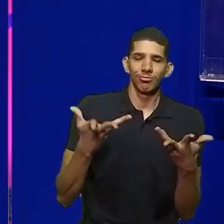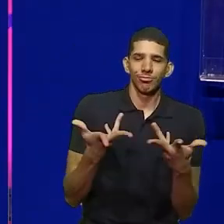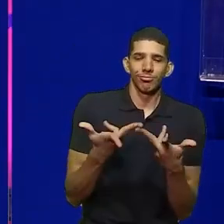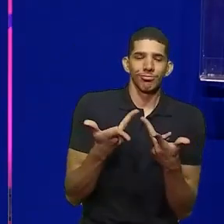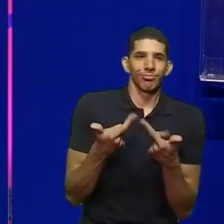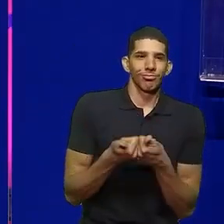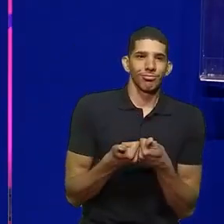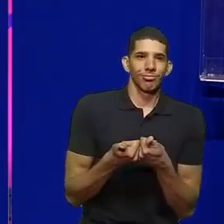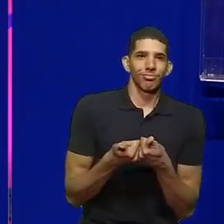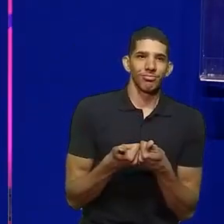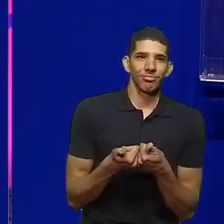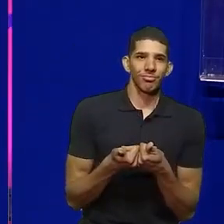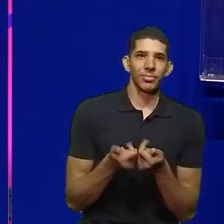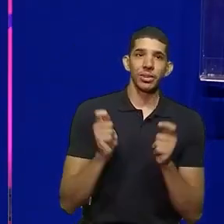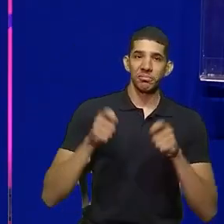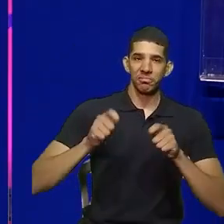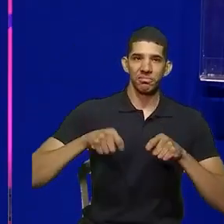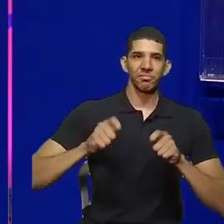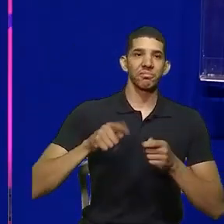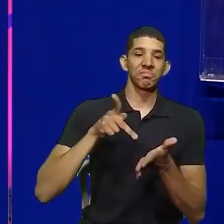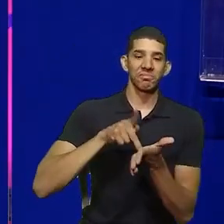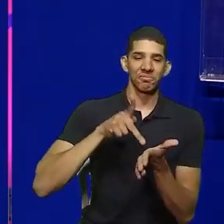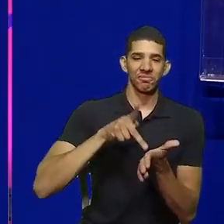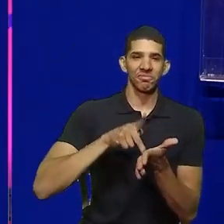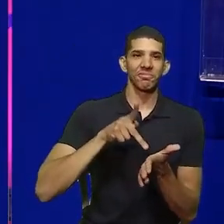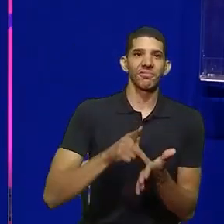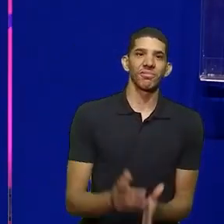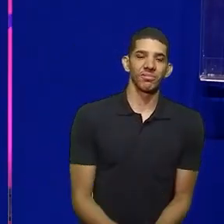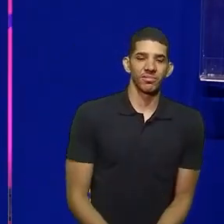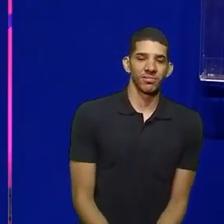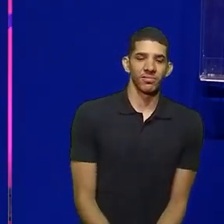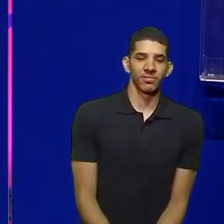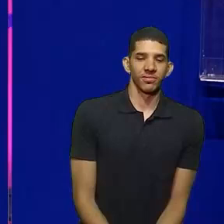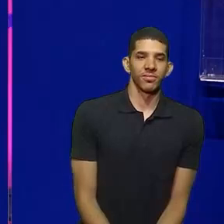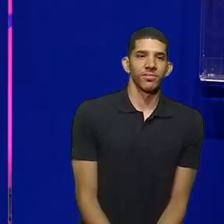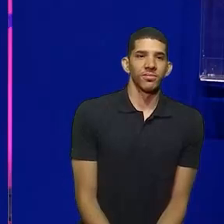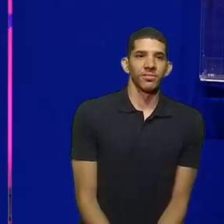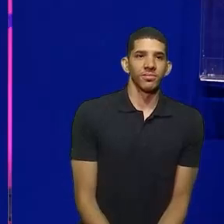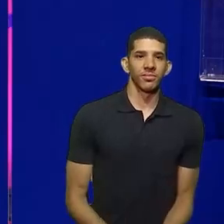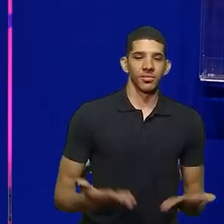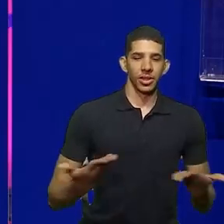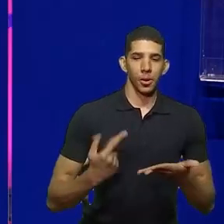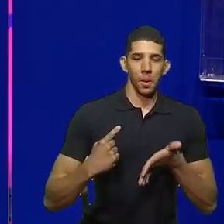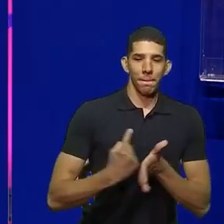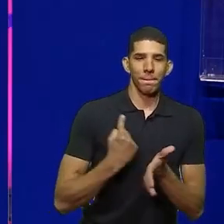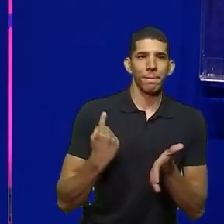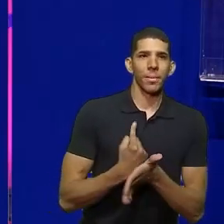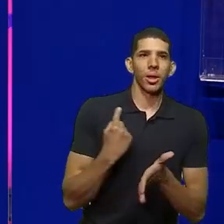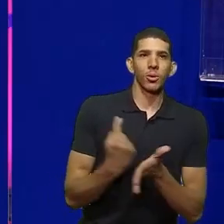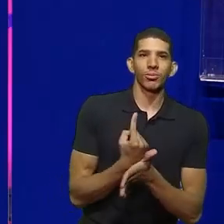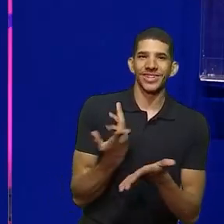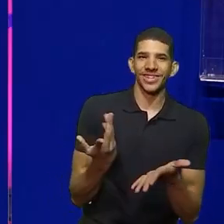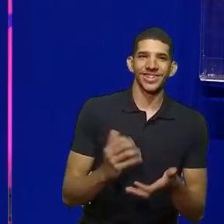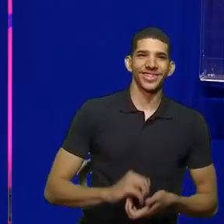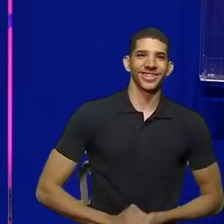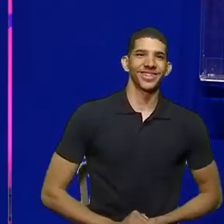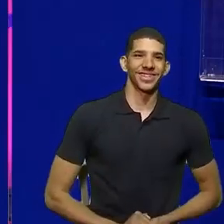mas realmente está, né? E agora faz a pergunta de novo, que eu esqueci. Sim.